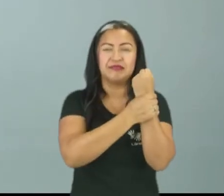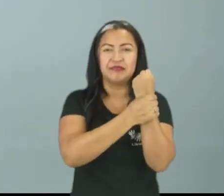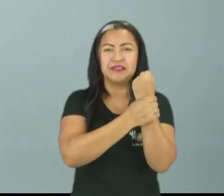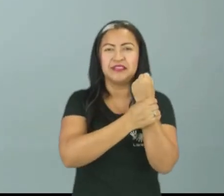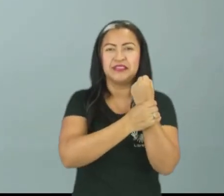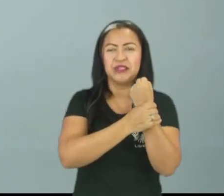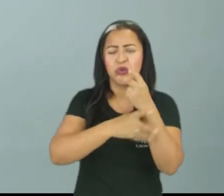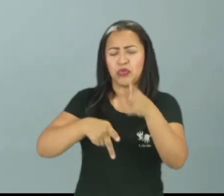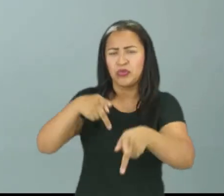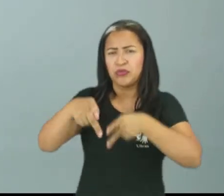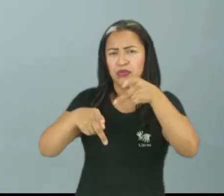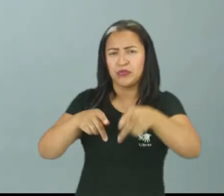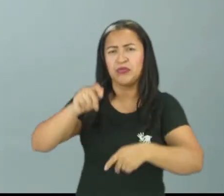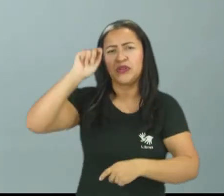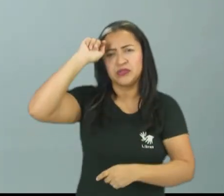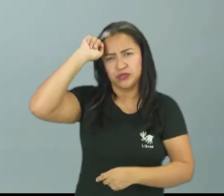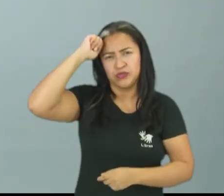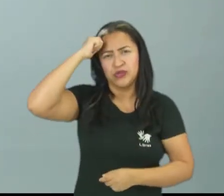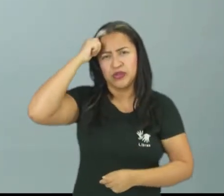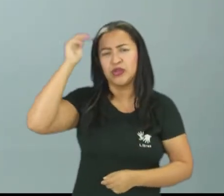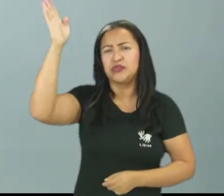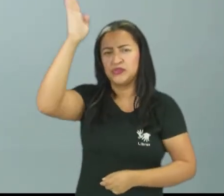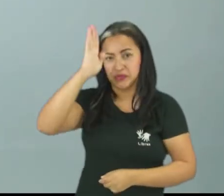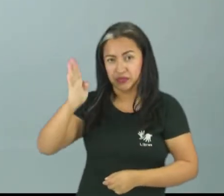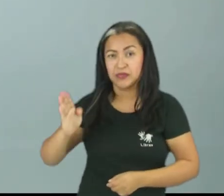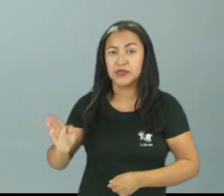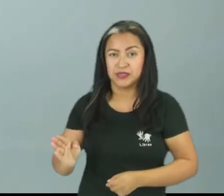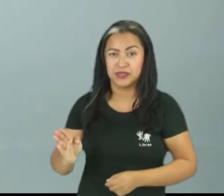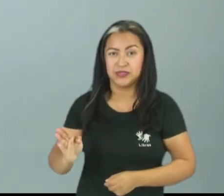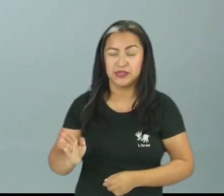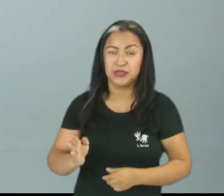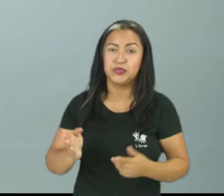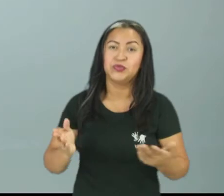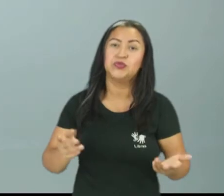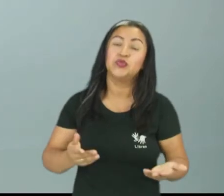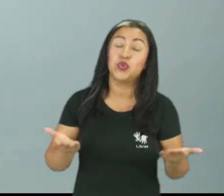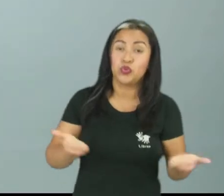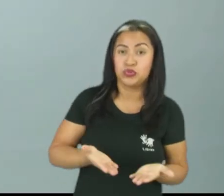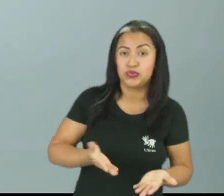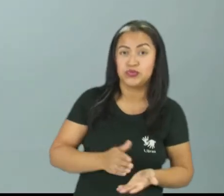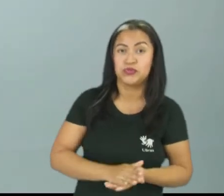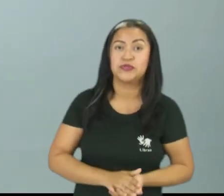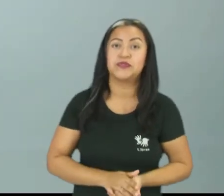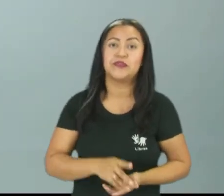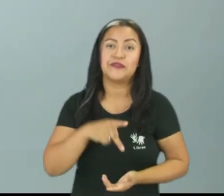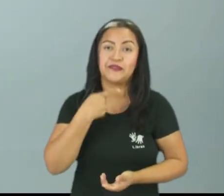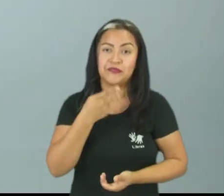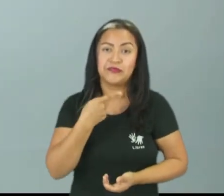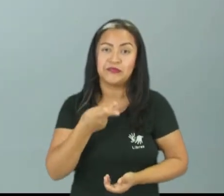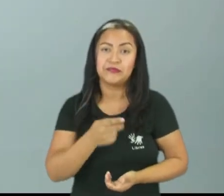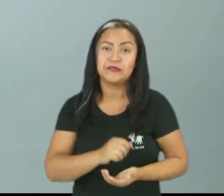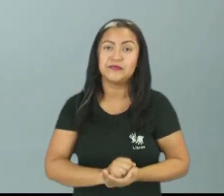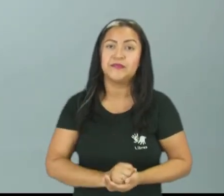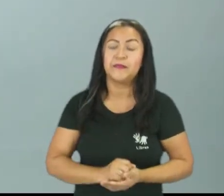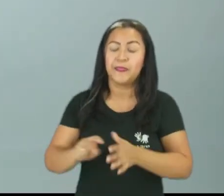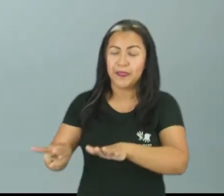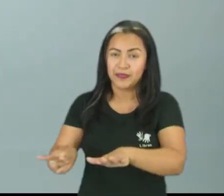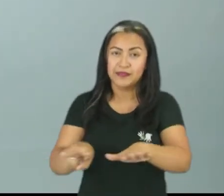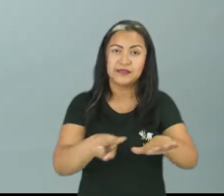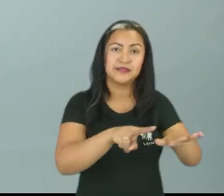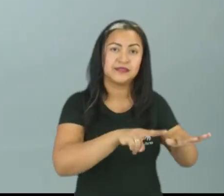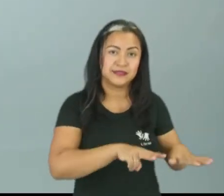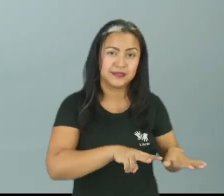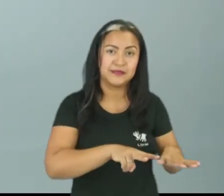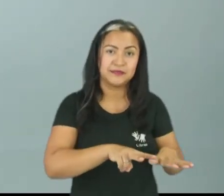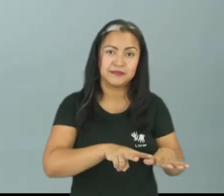a população negra no Brasil contemporâneo, atual. E hoje a gente vai, né, dentro dessa semana que se tem